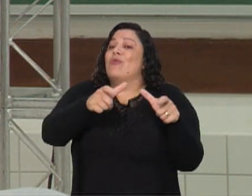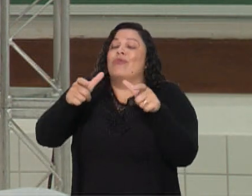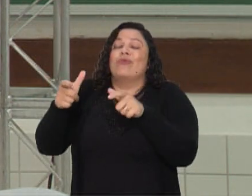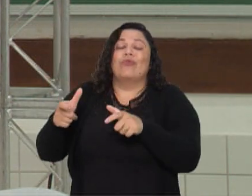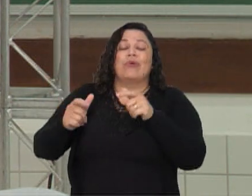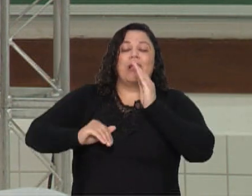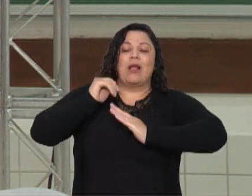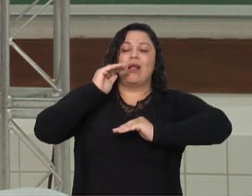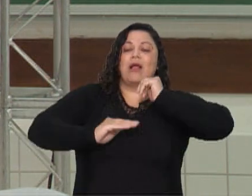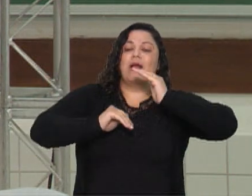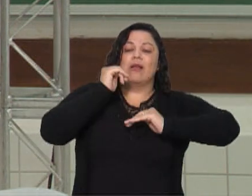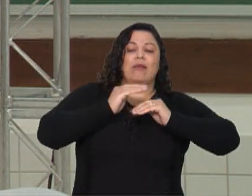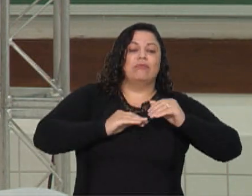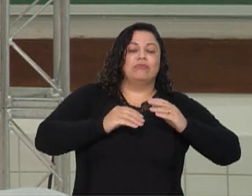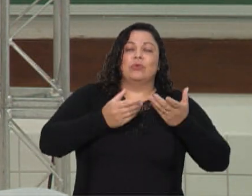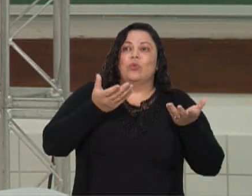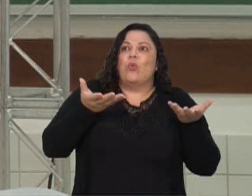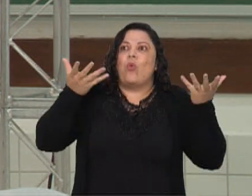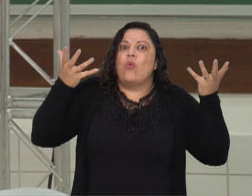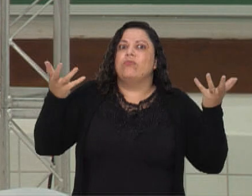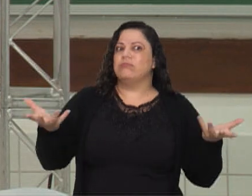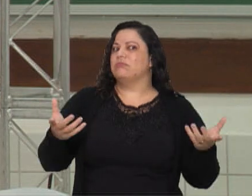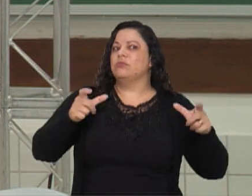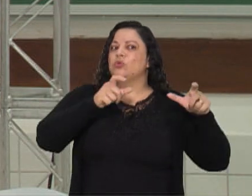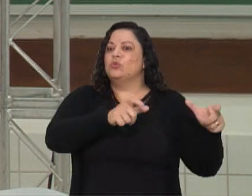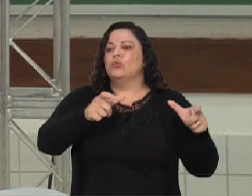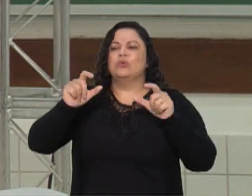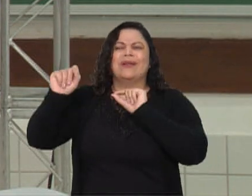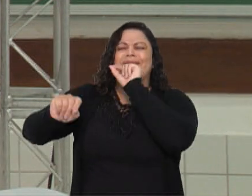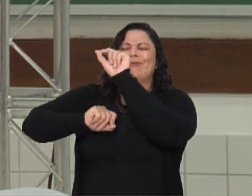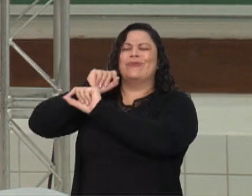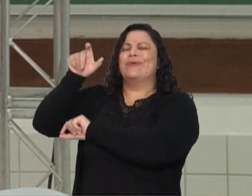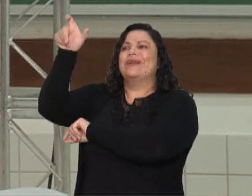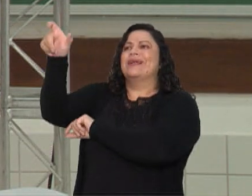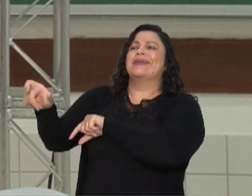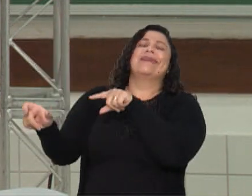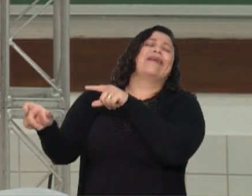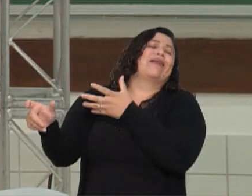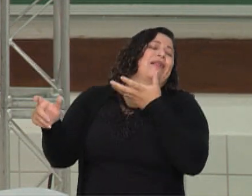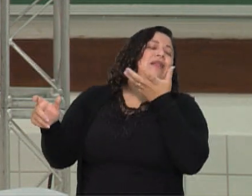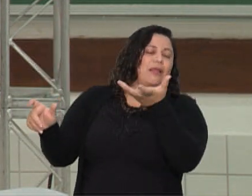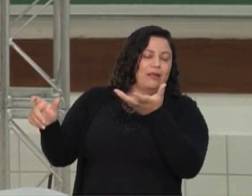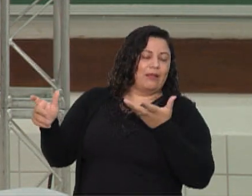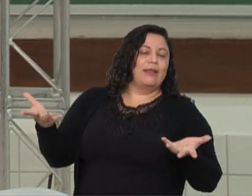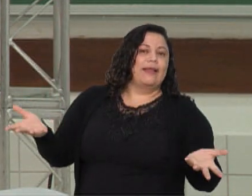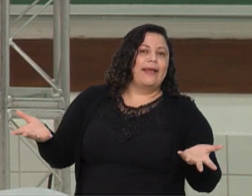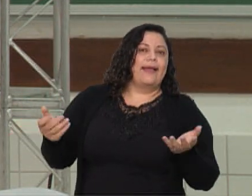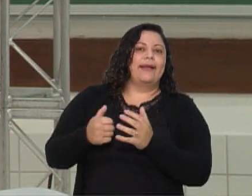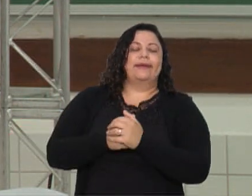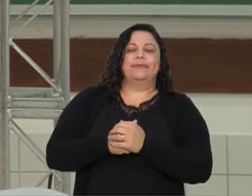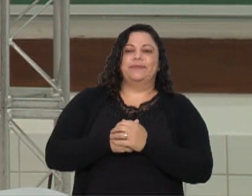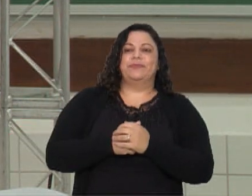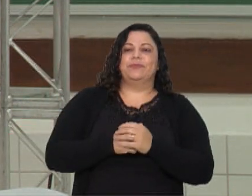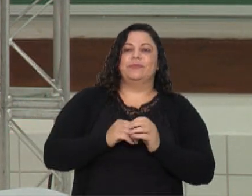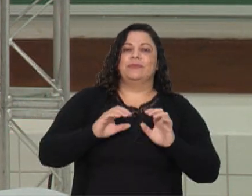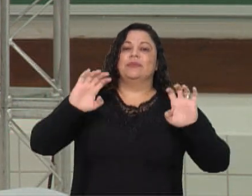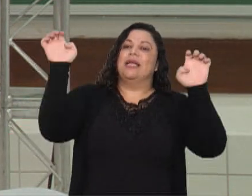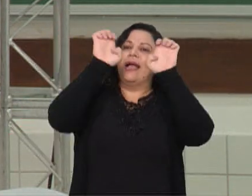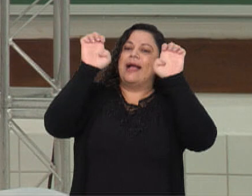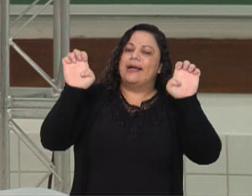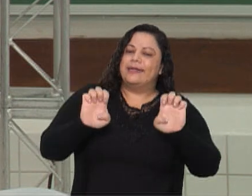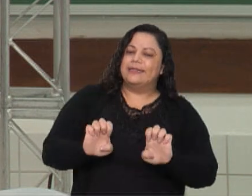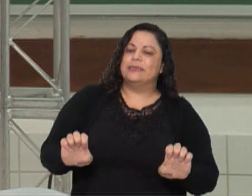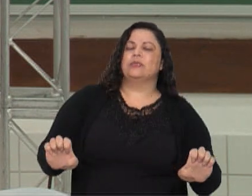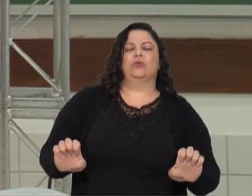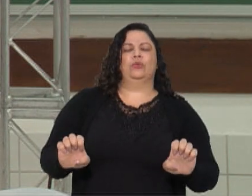ser construído, o que é que a pessoa quer construir, qual a estrutura vai precisar, qual o material, como que ela gosta, se é um estilo